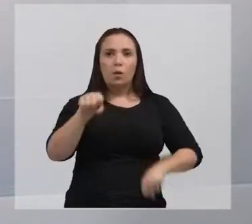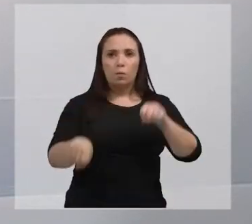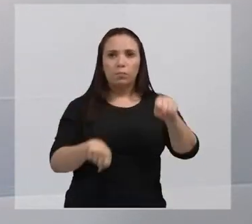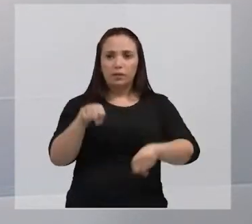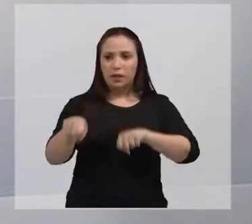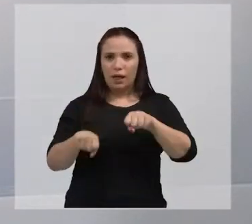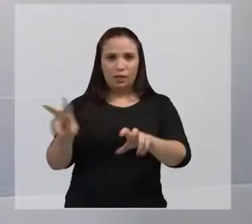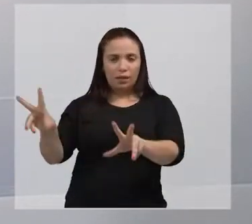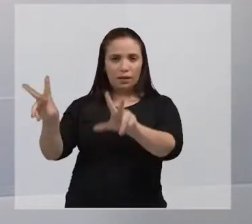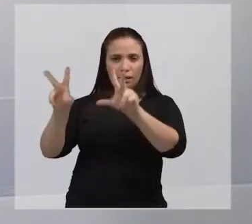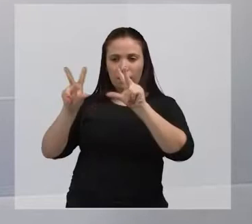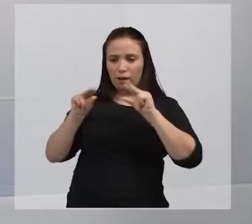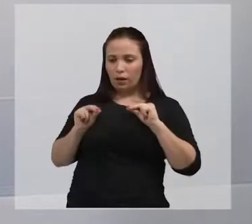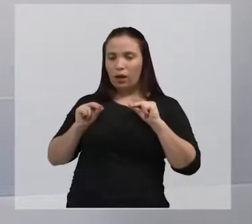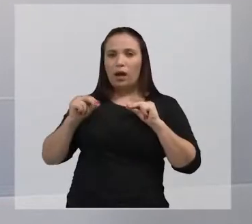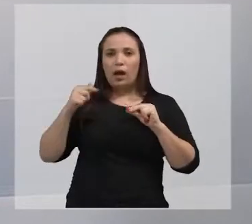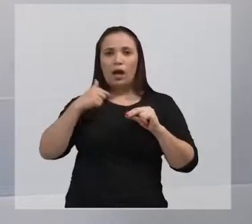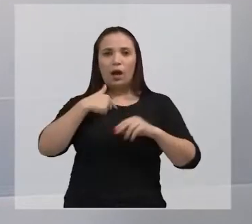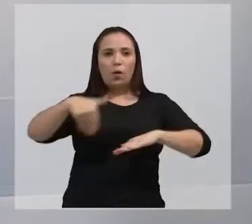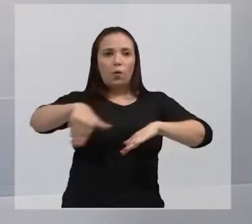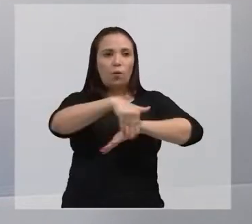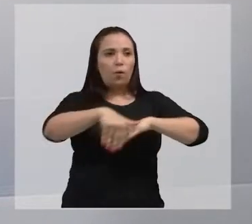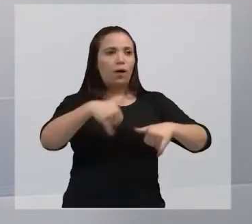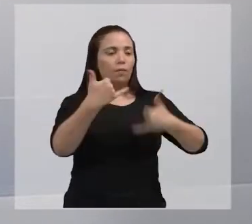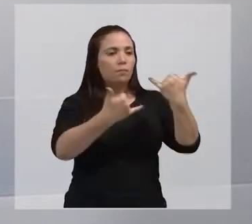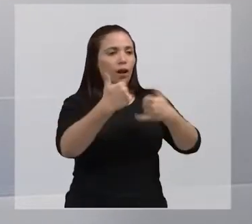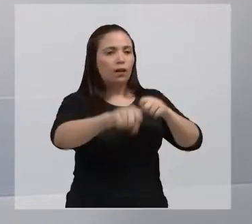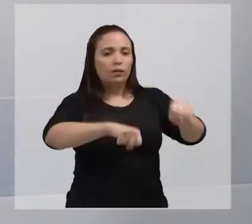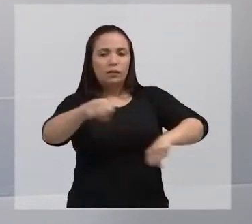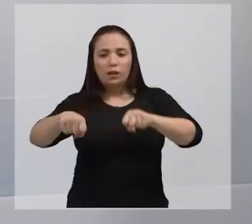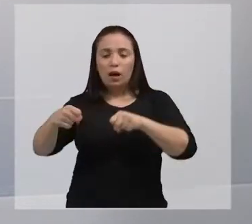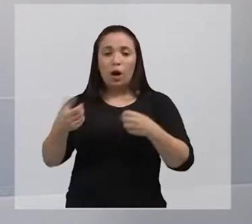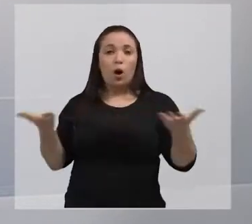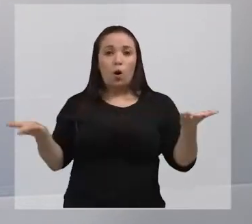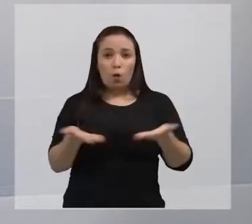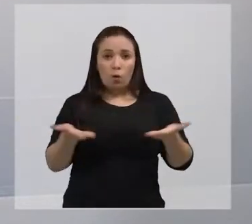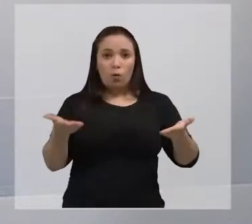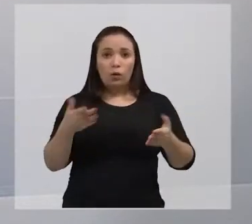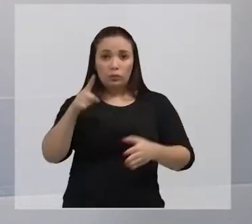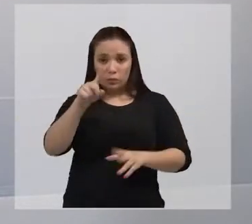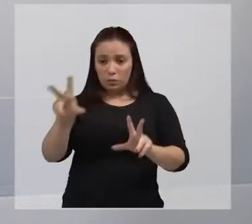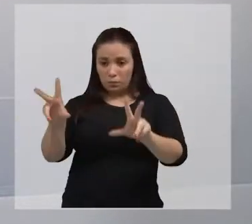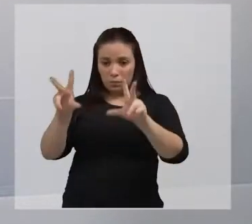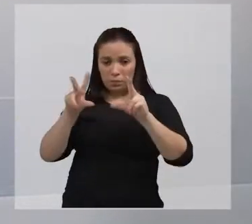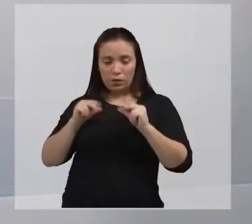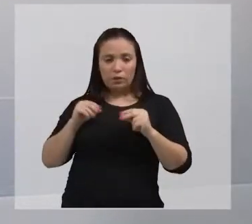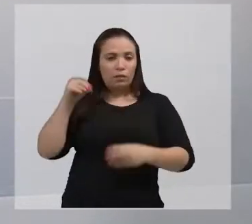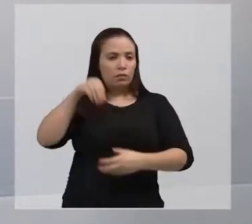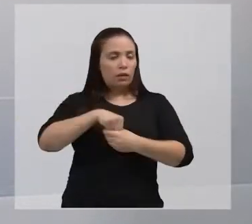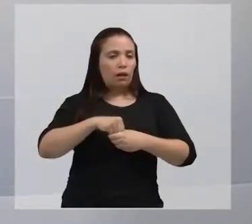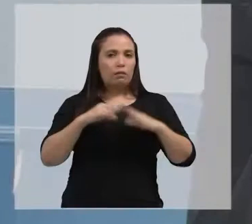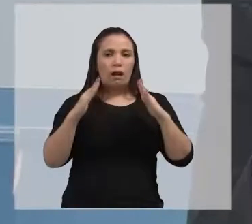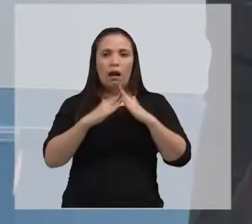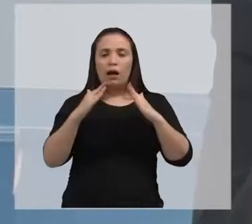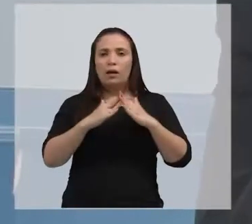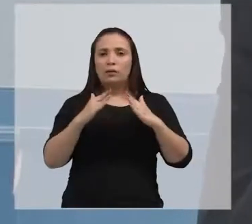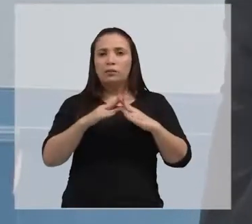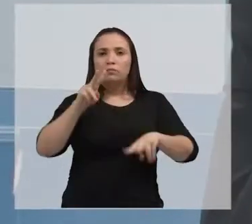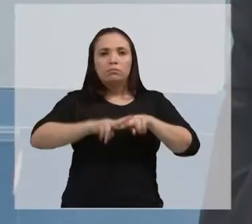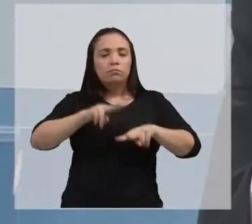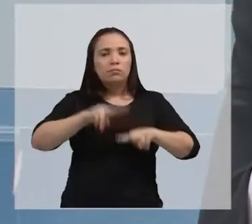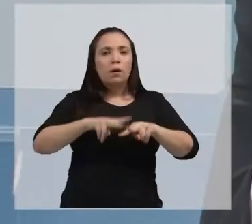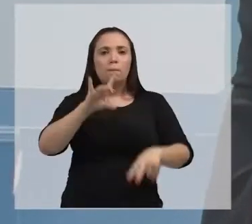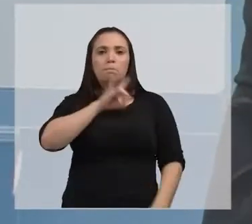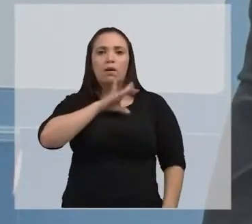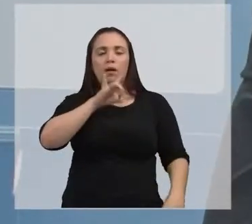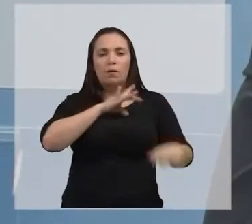mostrar aos amigos. Hoje, quando você ganha um presente, é para dentro de casa. Não, cara, a coisa é tão séria no Brasil em